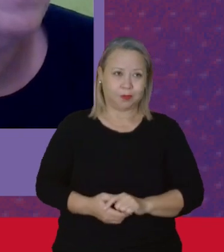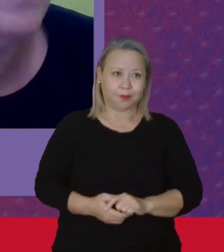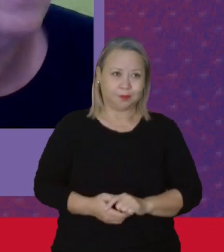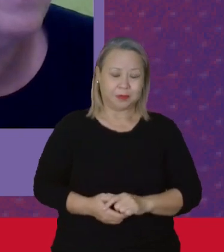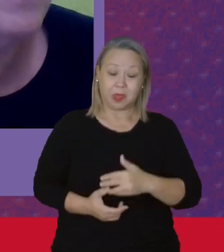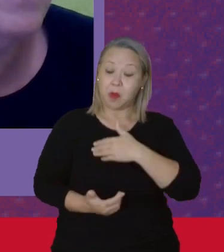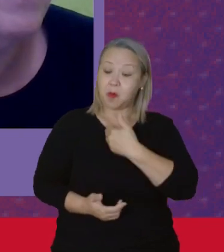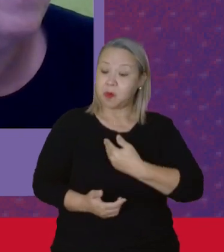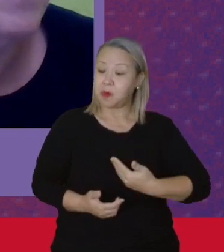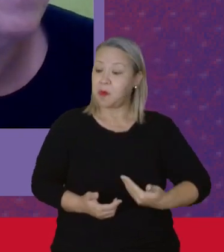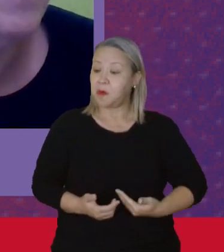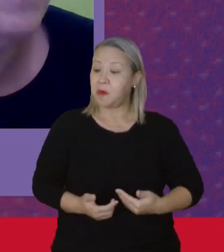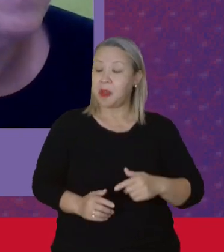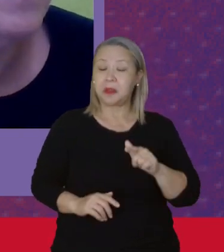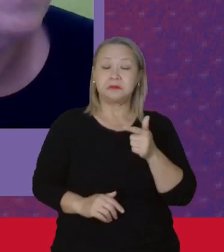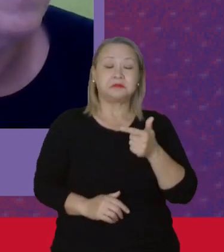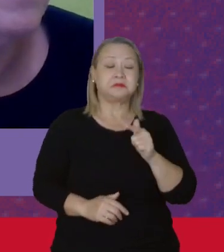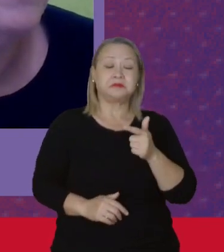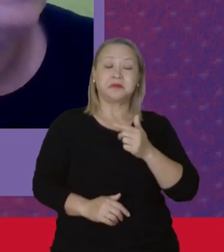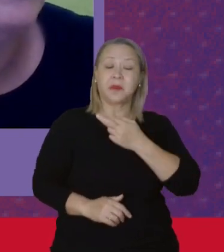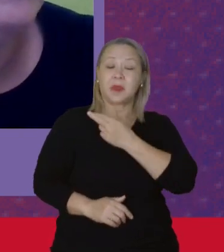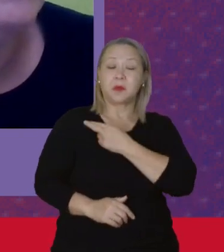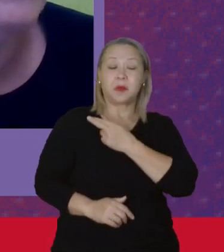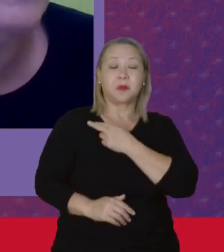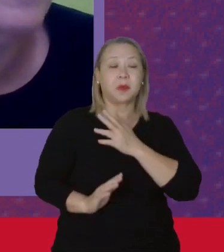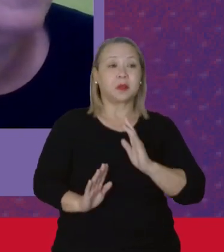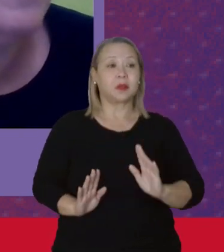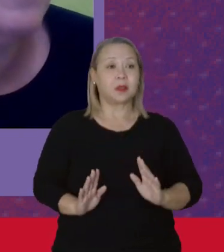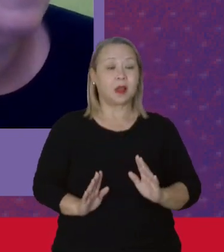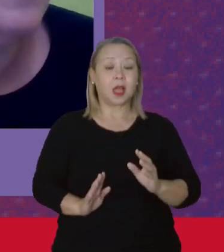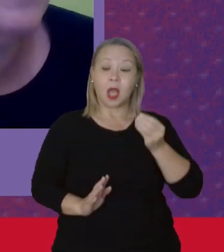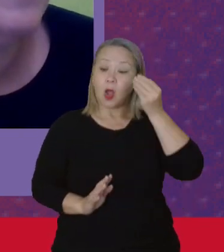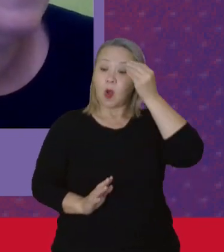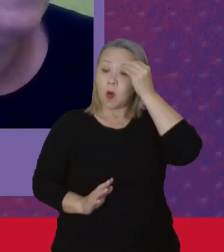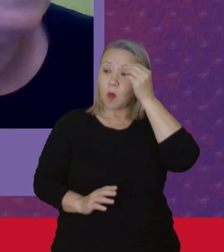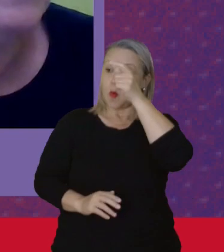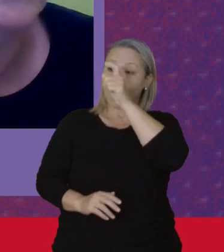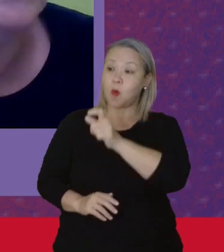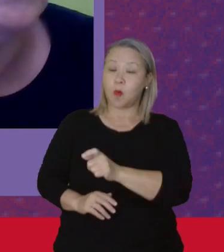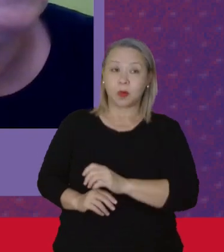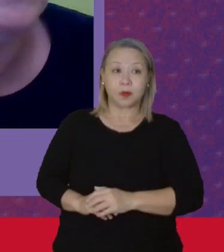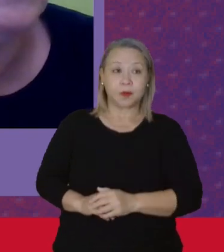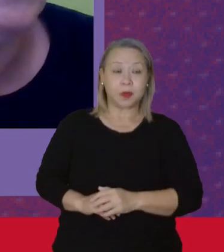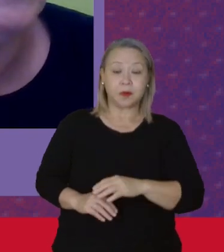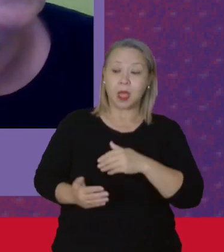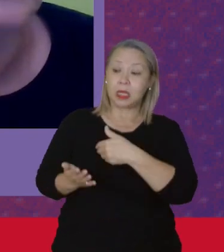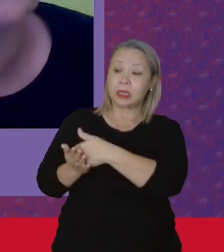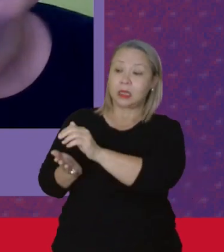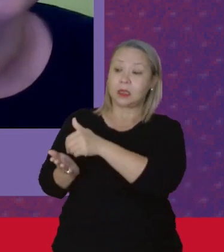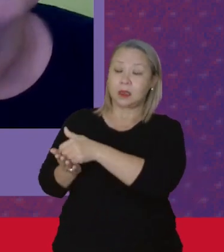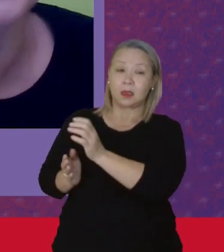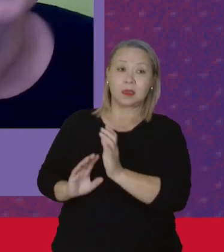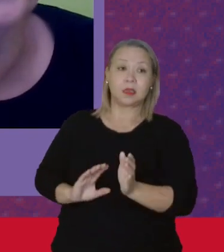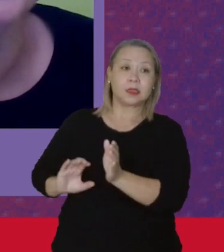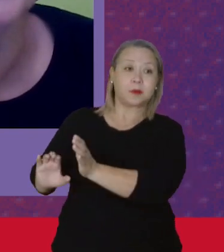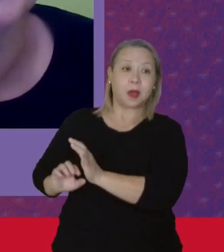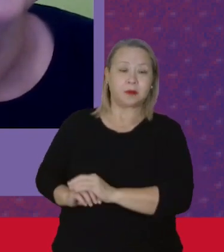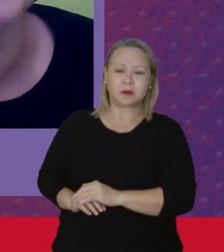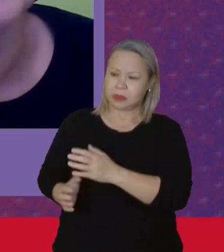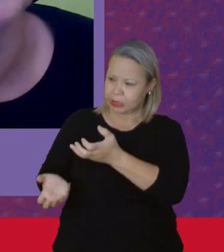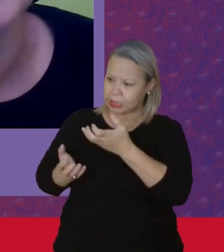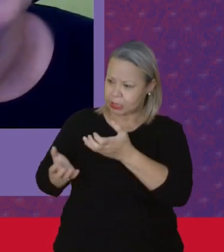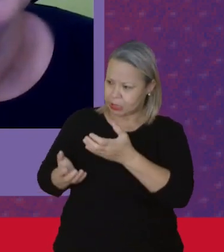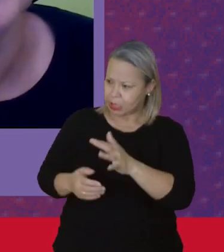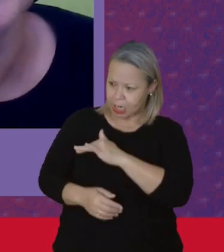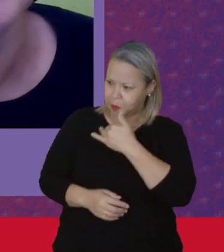sociedade, e culpabiliza o indivíduo, e ainda vai lá e segrega esse indivíduo. Então, você quer morrer? Então vai lá ser